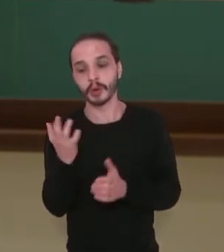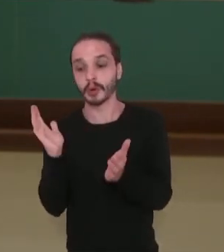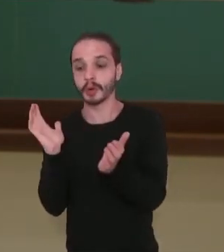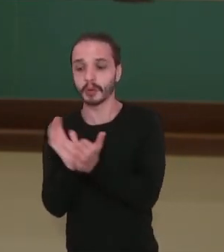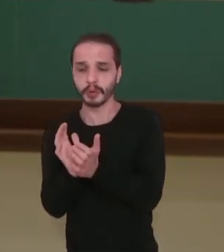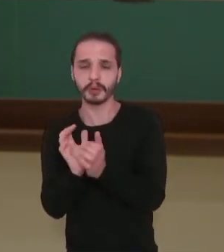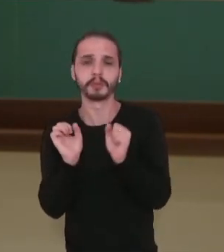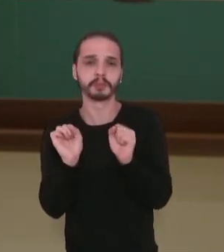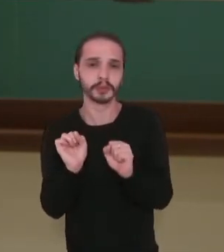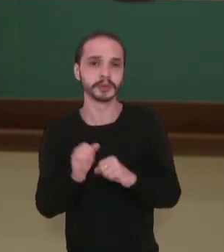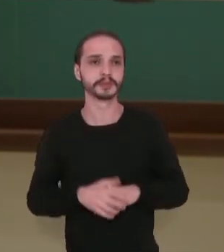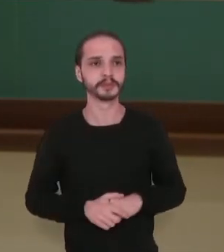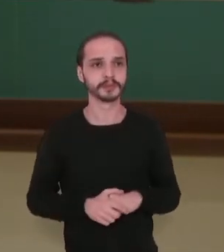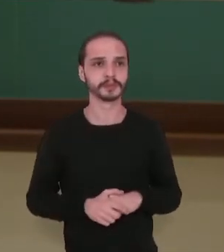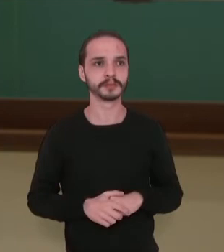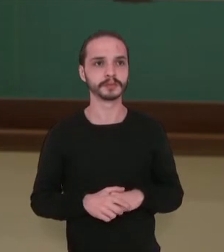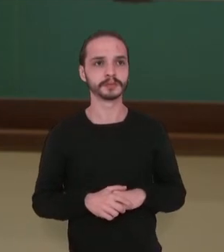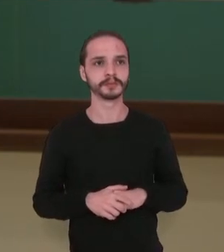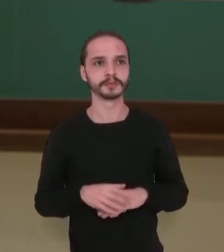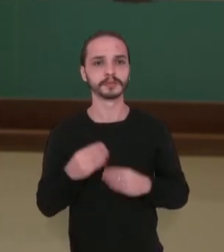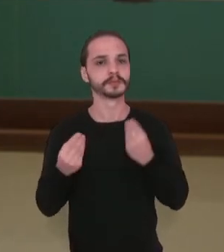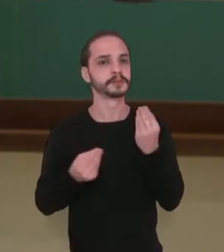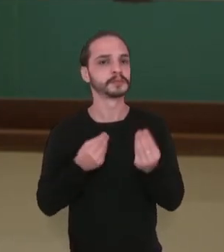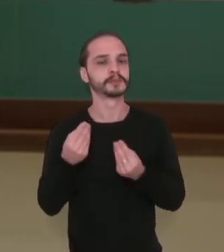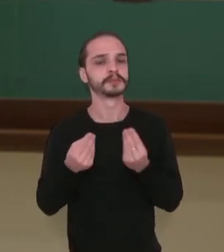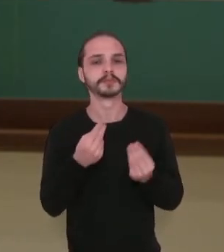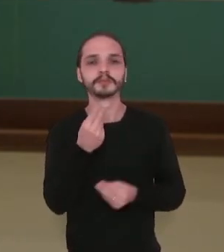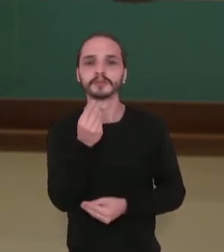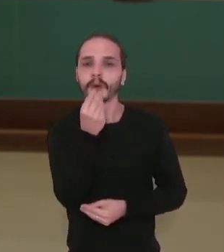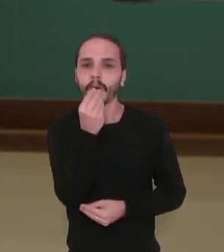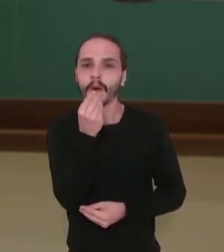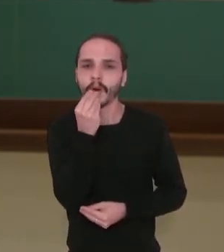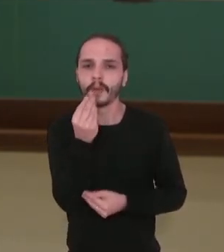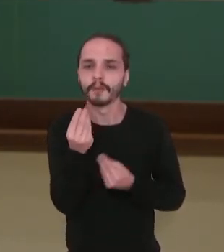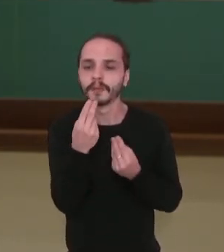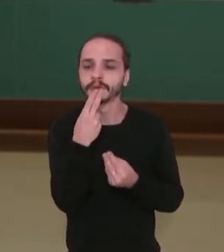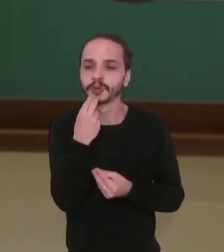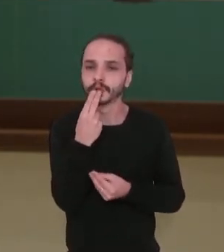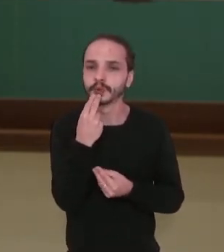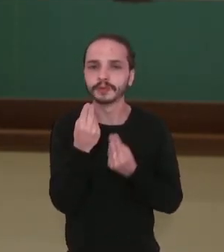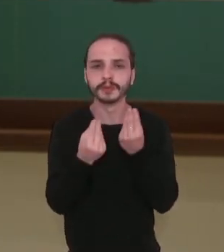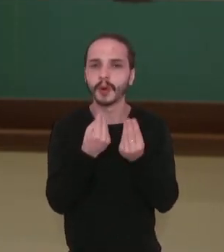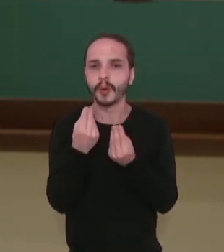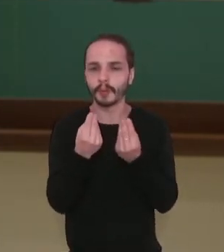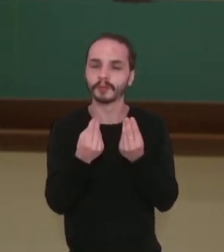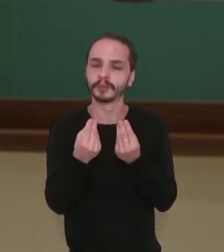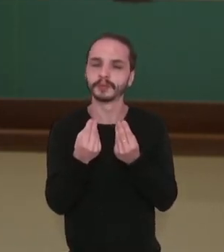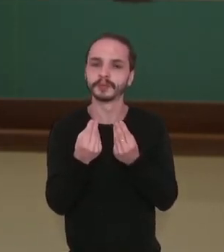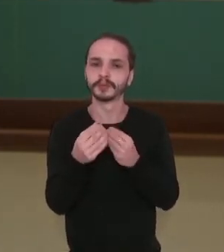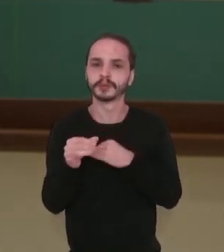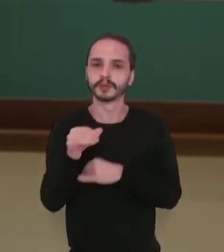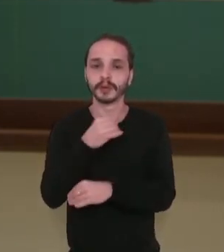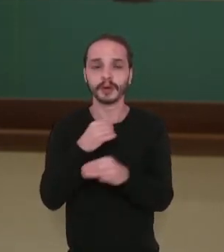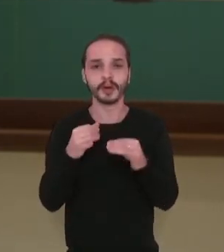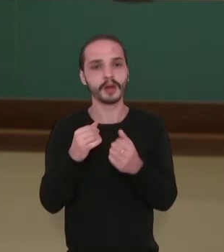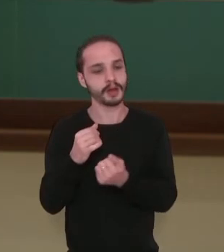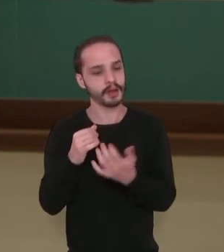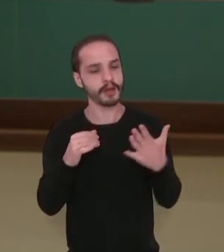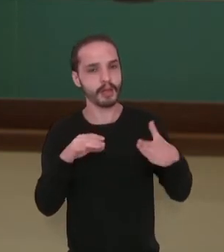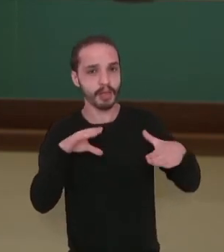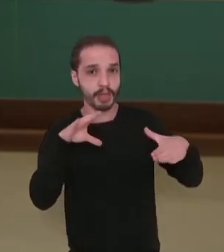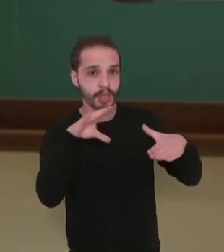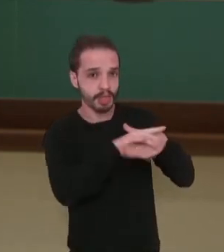colônia. Como que é a nutrição, né? Como que se alimenta? Bom, como acabamos de falar, aqueles que são parasitas são